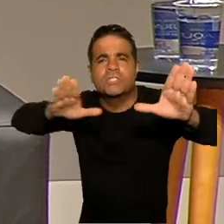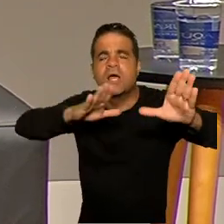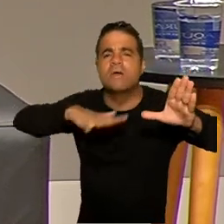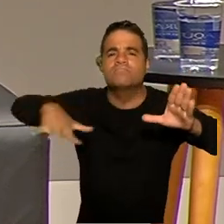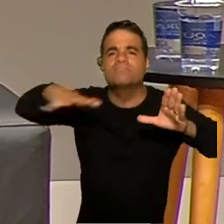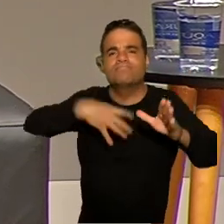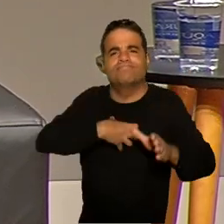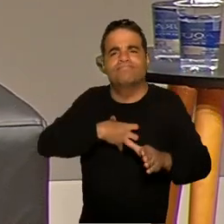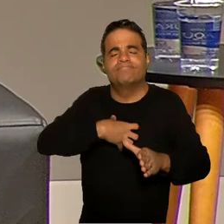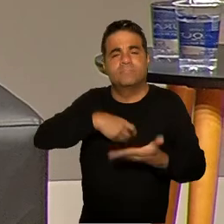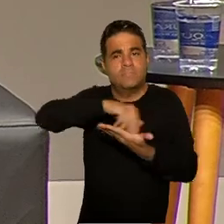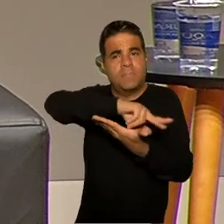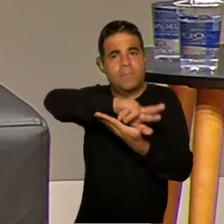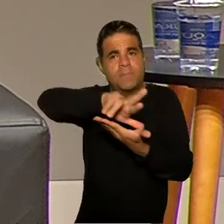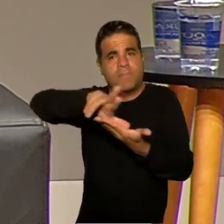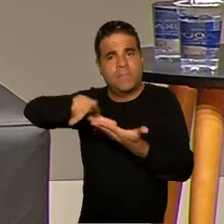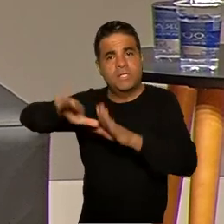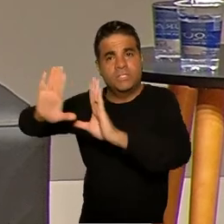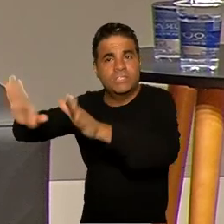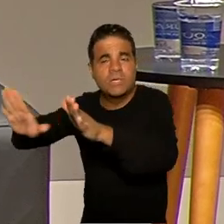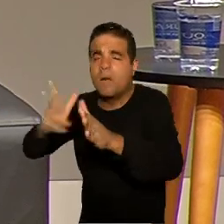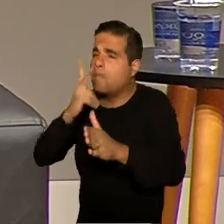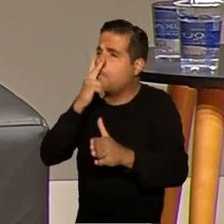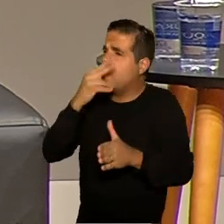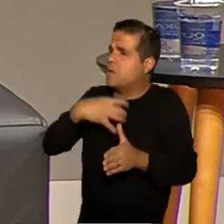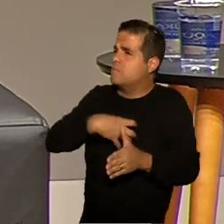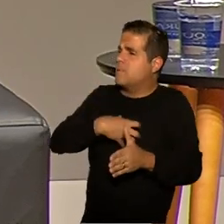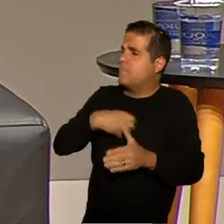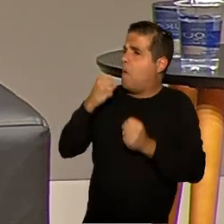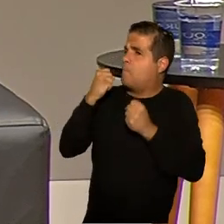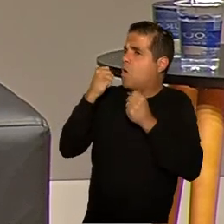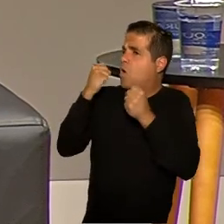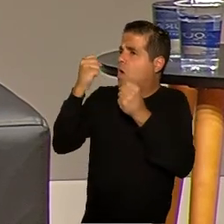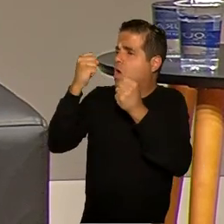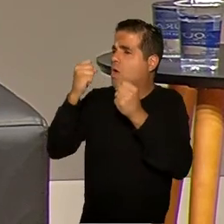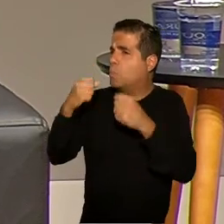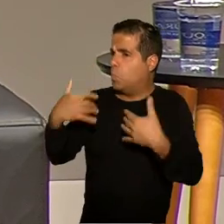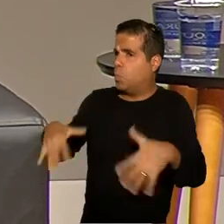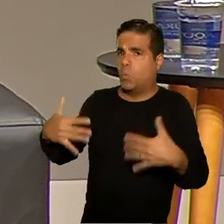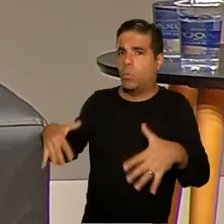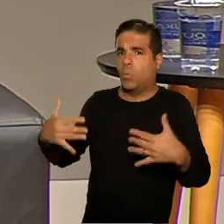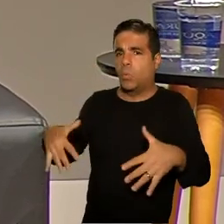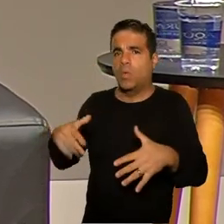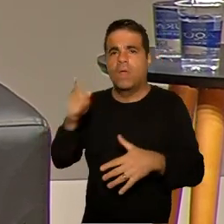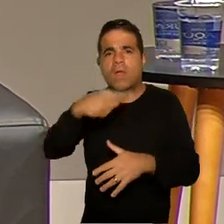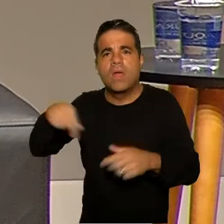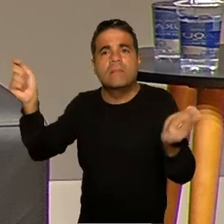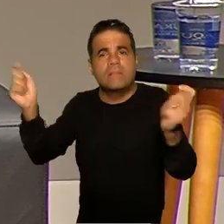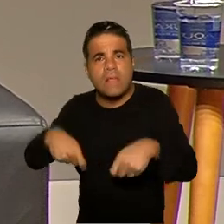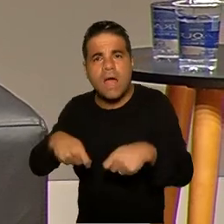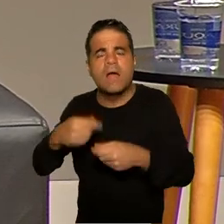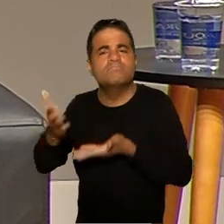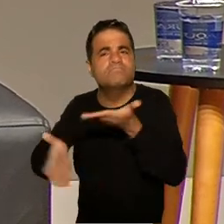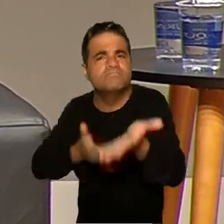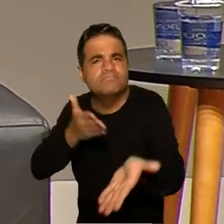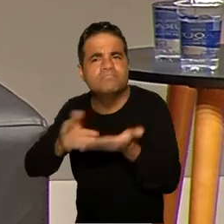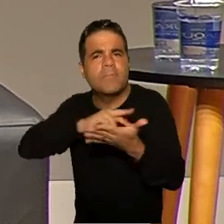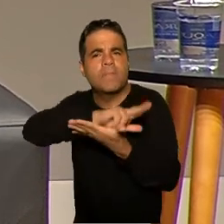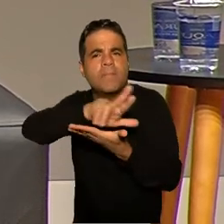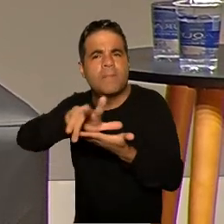situações as mais diversas e me parece que a potência desse papel de mediador é poder produzir